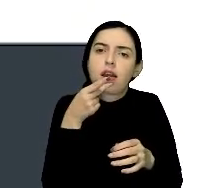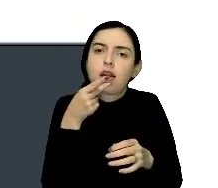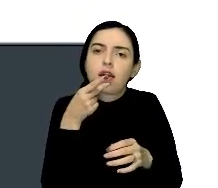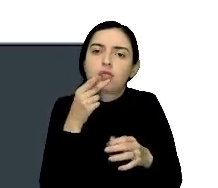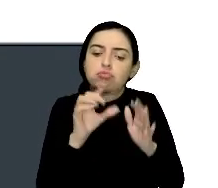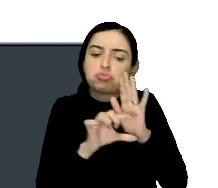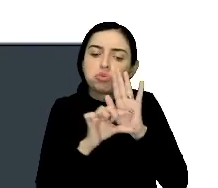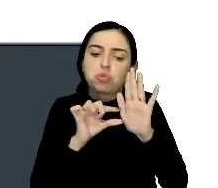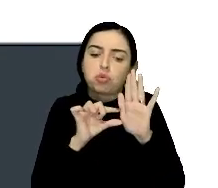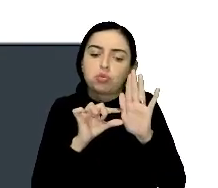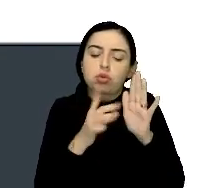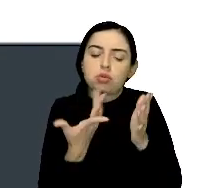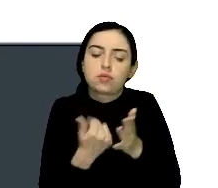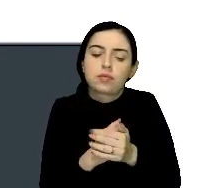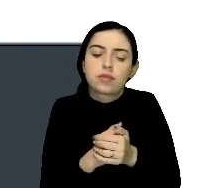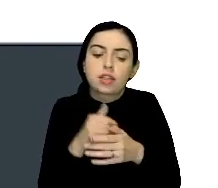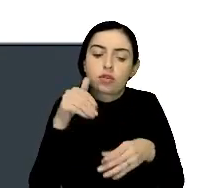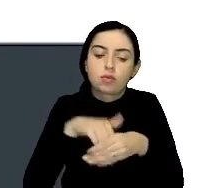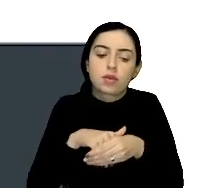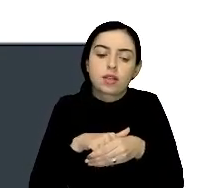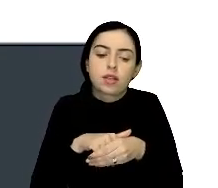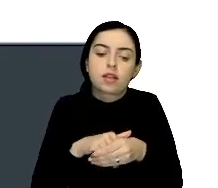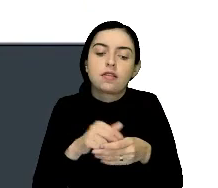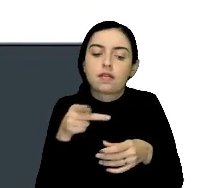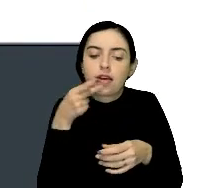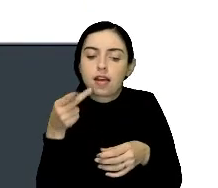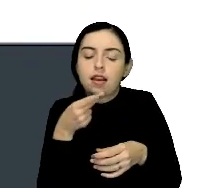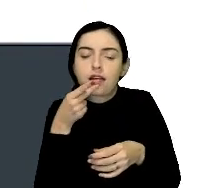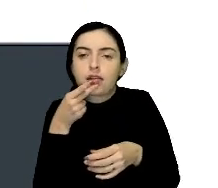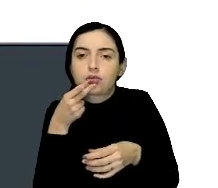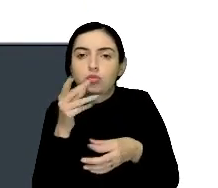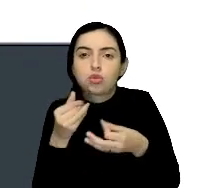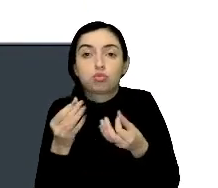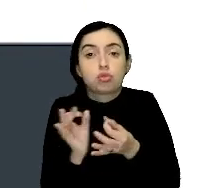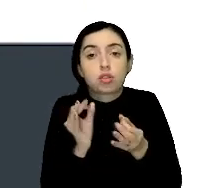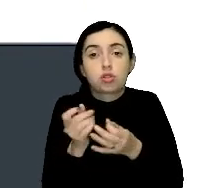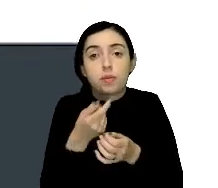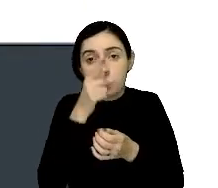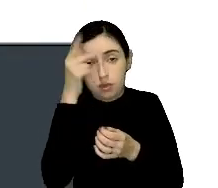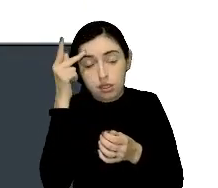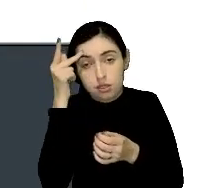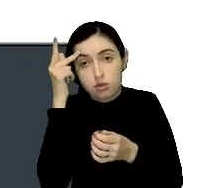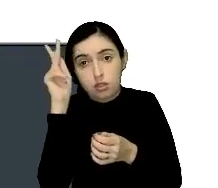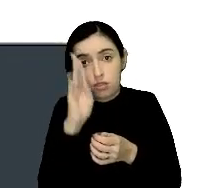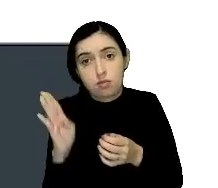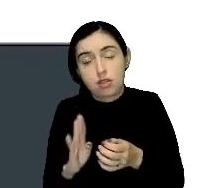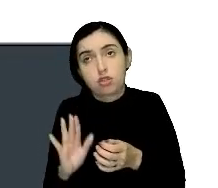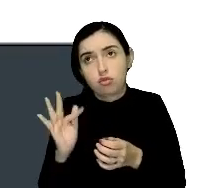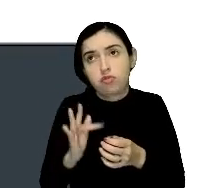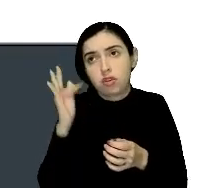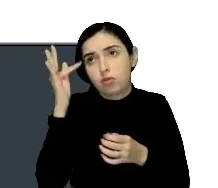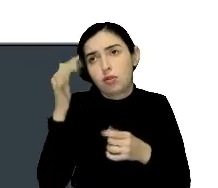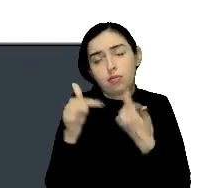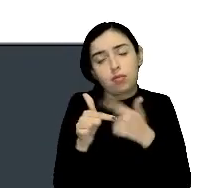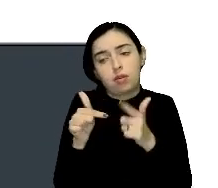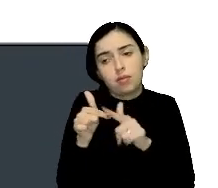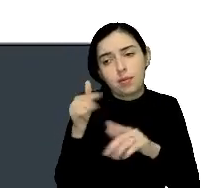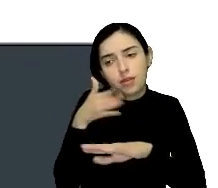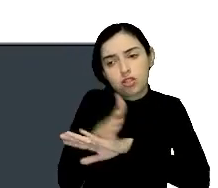parágrafo: em seu voto, Nardes alerta que essa situação pode fazer com que os brasileiros tenham no futuro problemas para entrar na